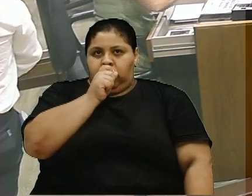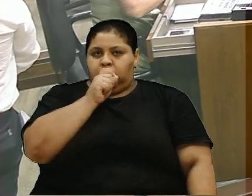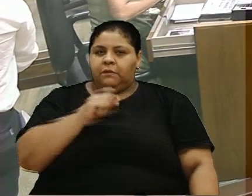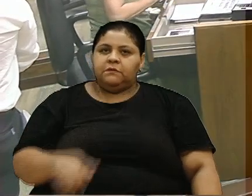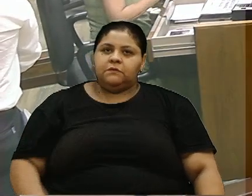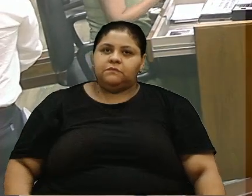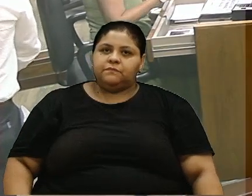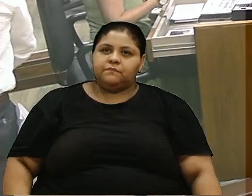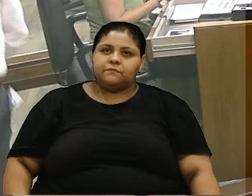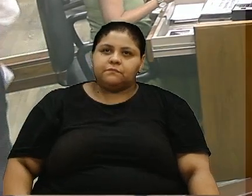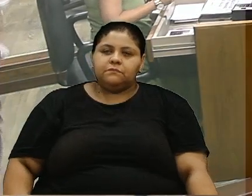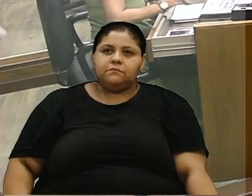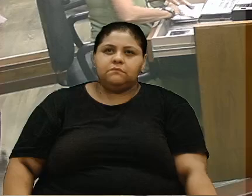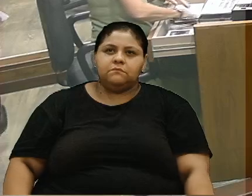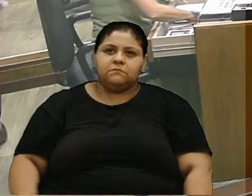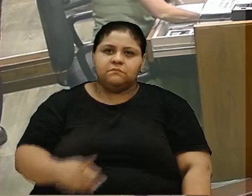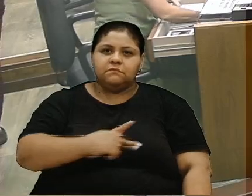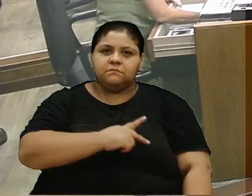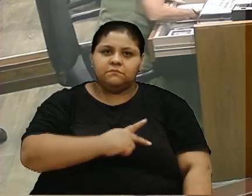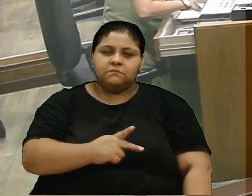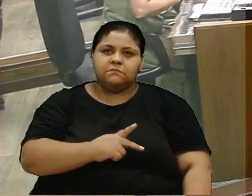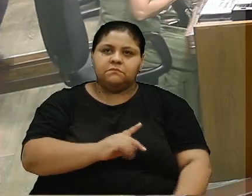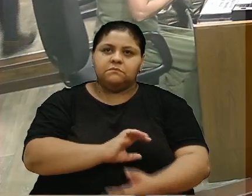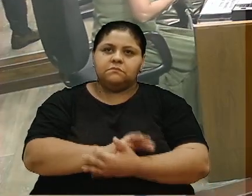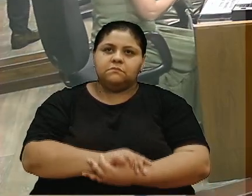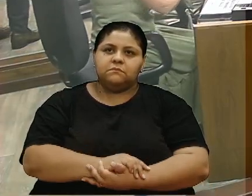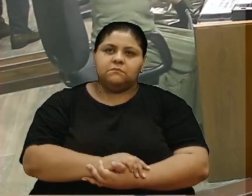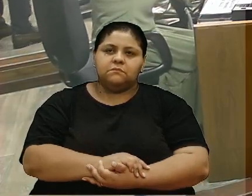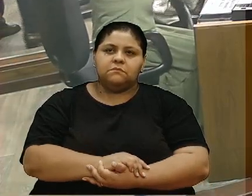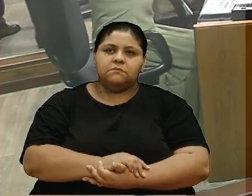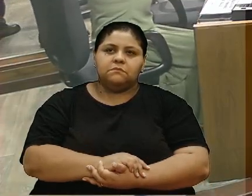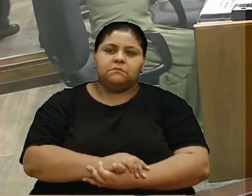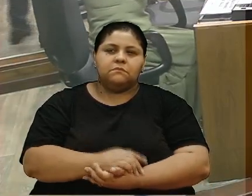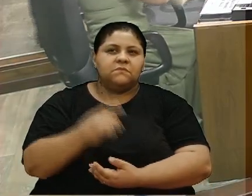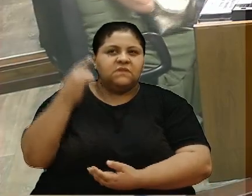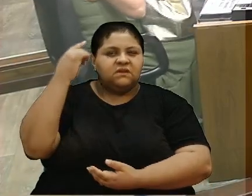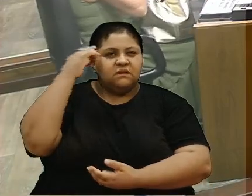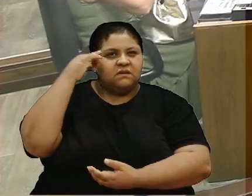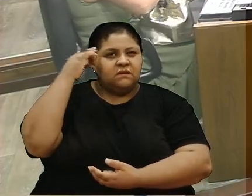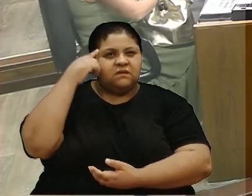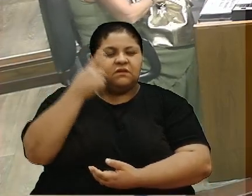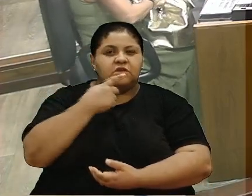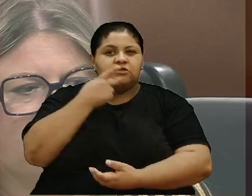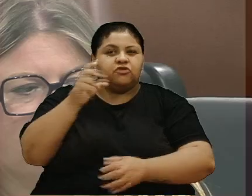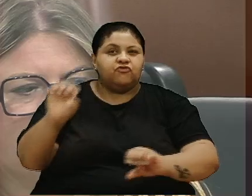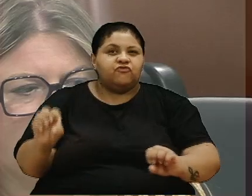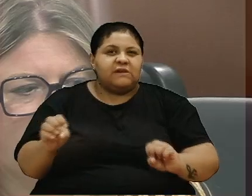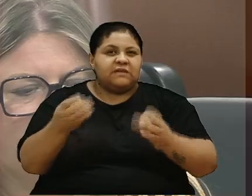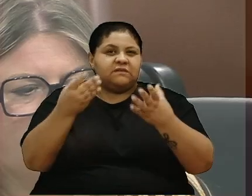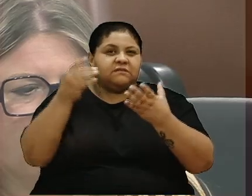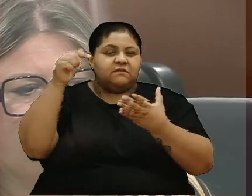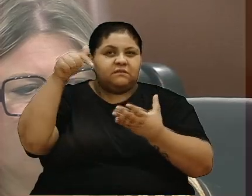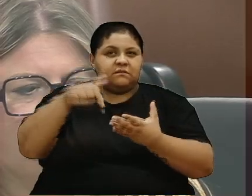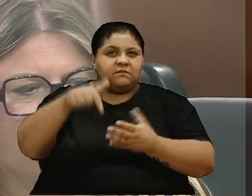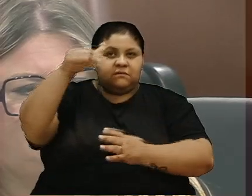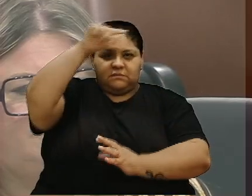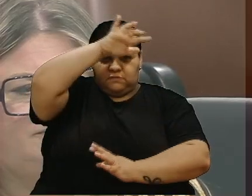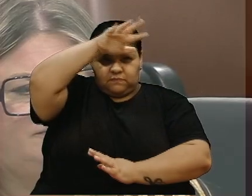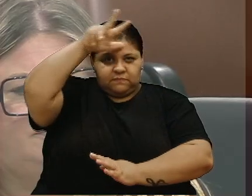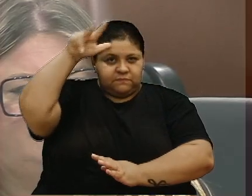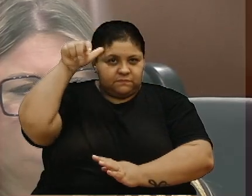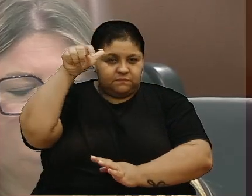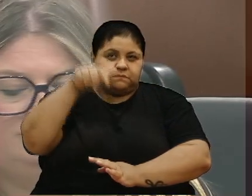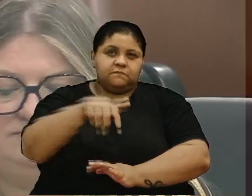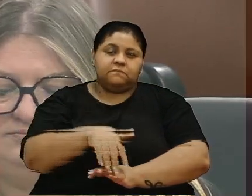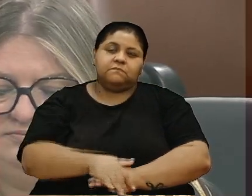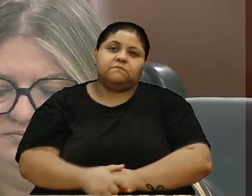Bom, presidente, vem um filme na cabeça quando a gente fala de festas aqui no nosso município.